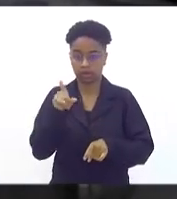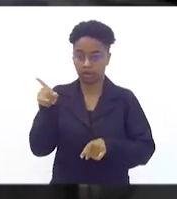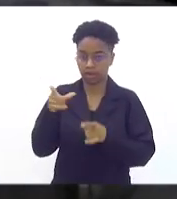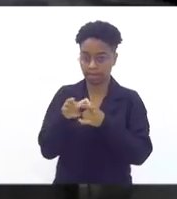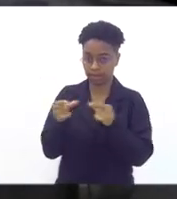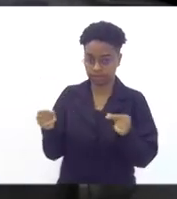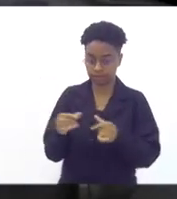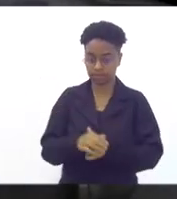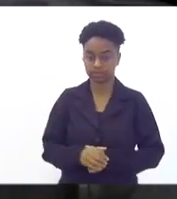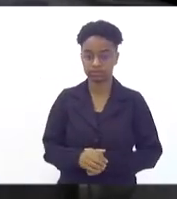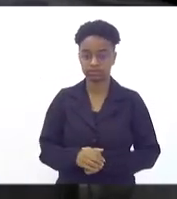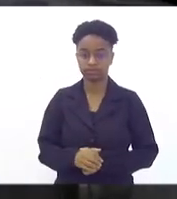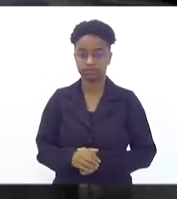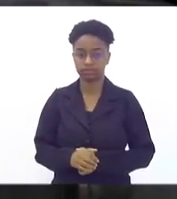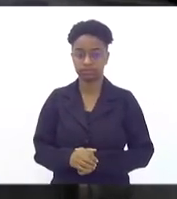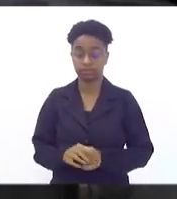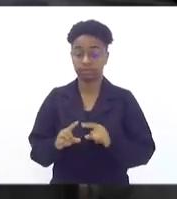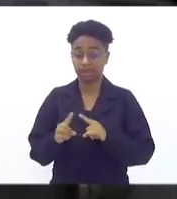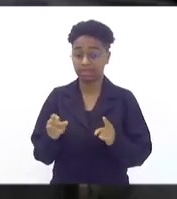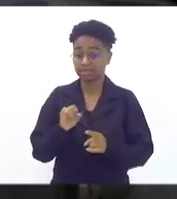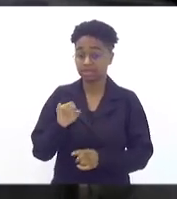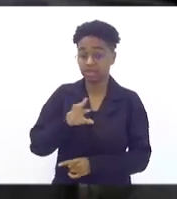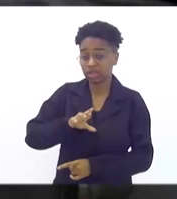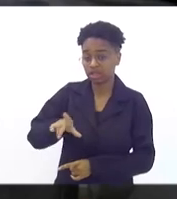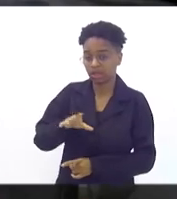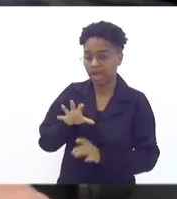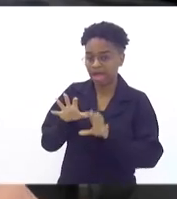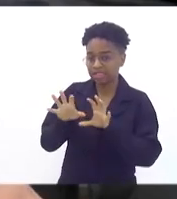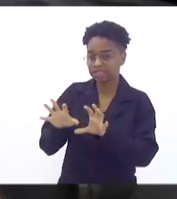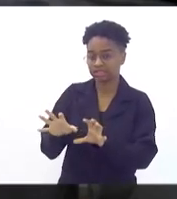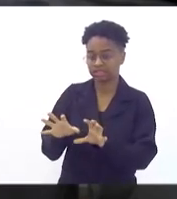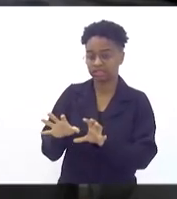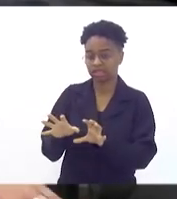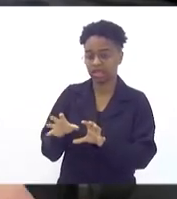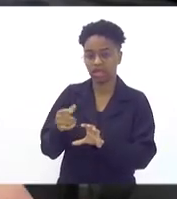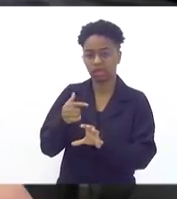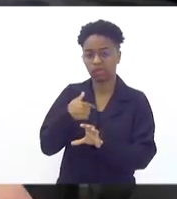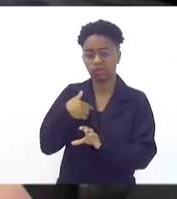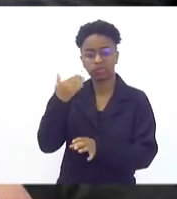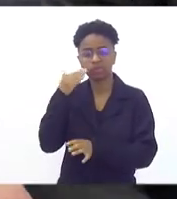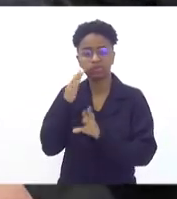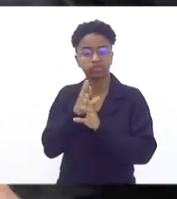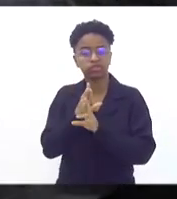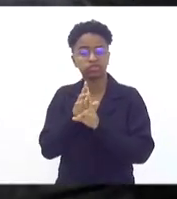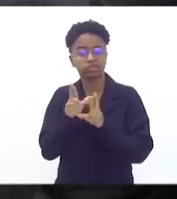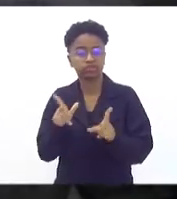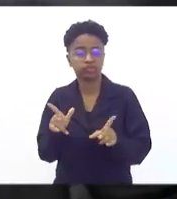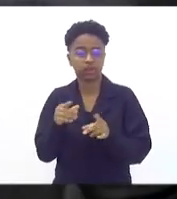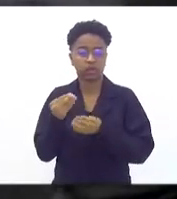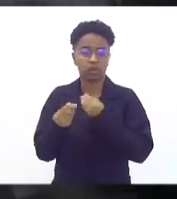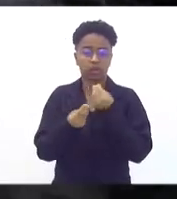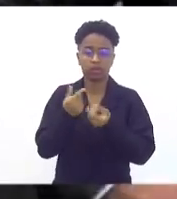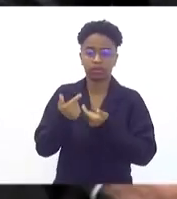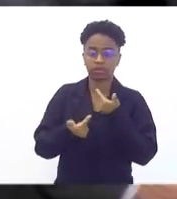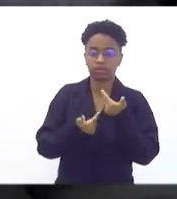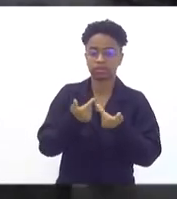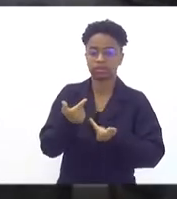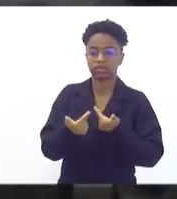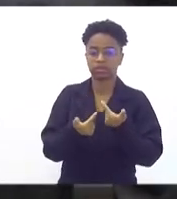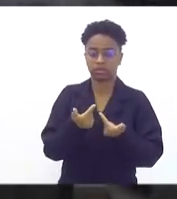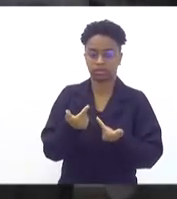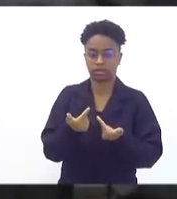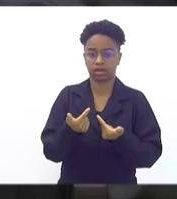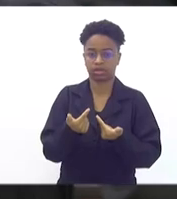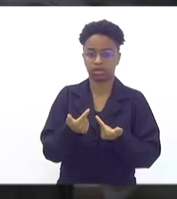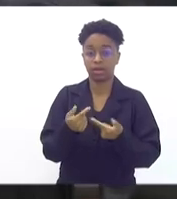não fosse assim eu não não teria outro entendimento com relação a esse trabalho que a CPI tá desenvolvendo